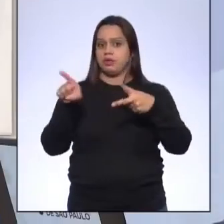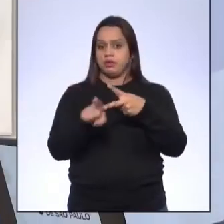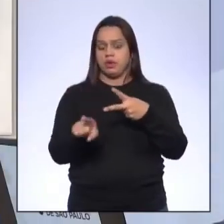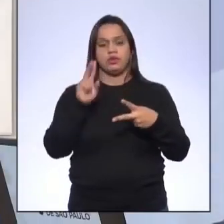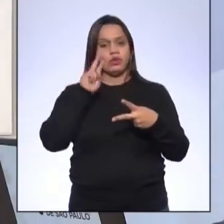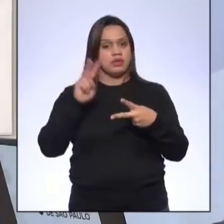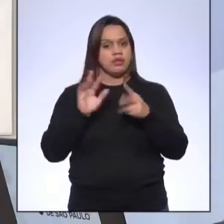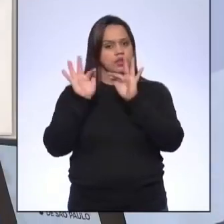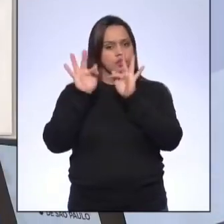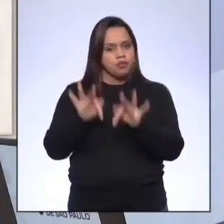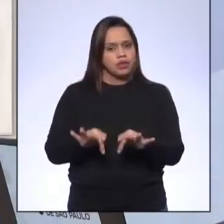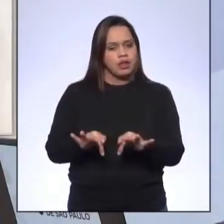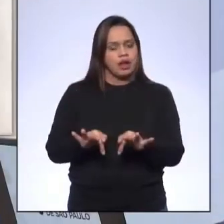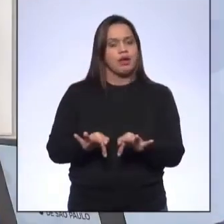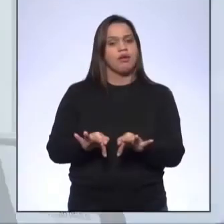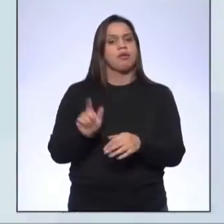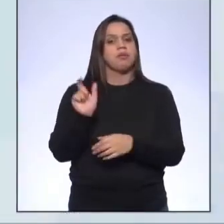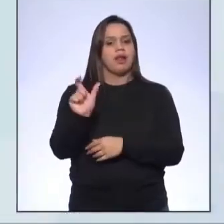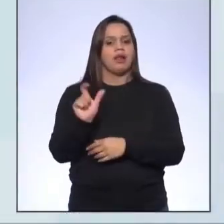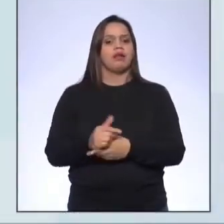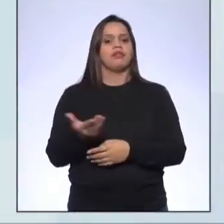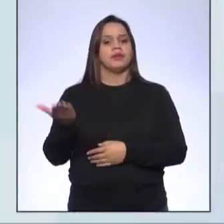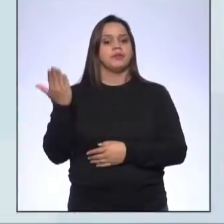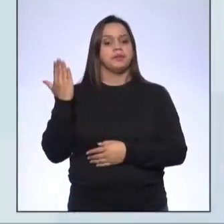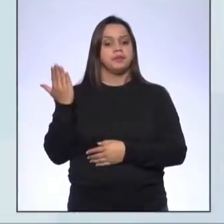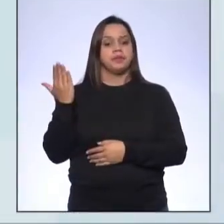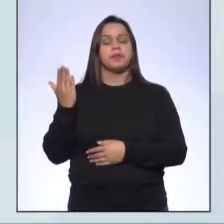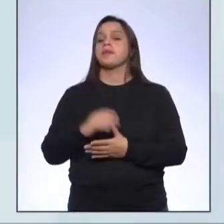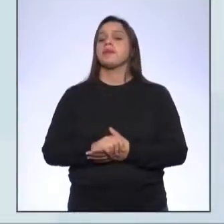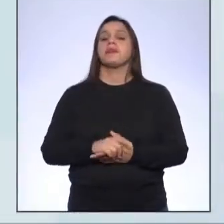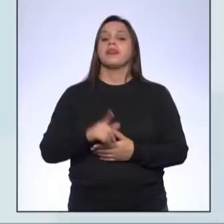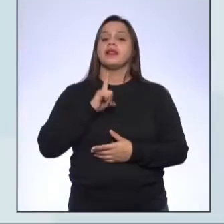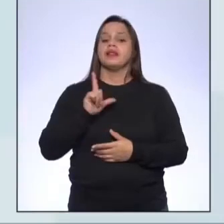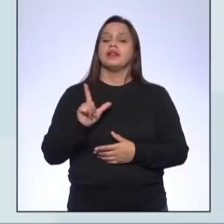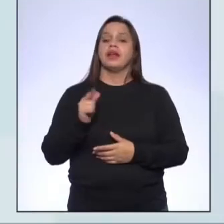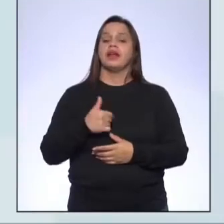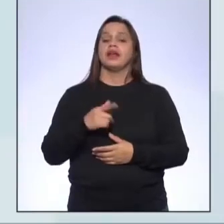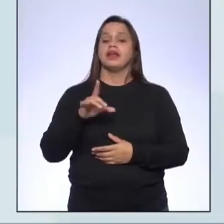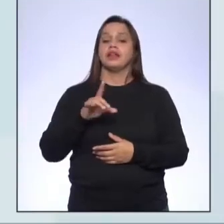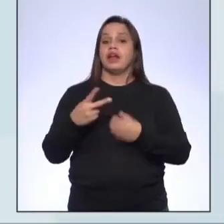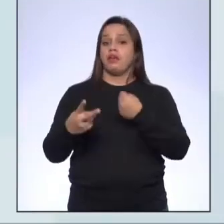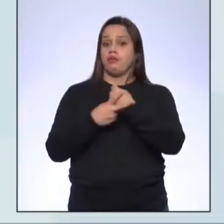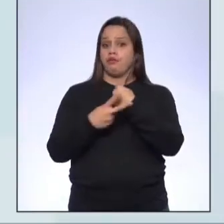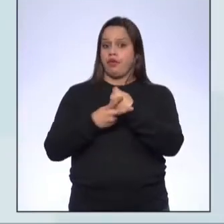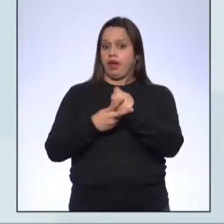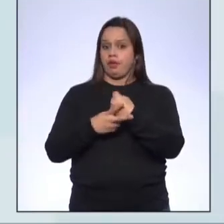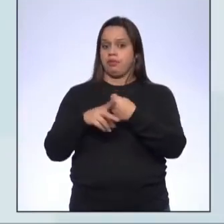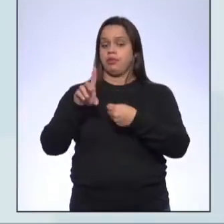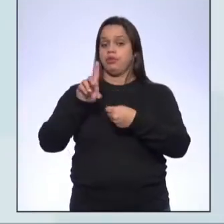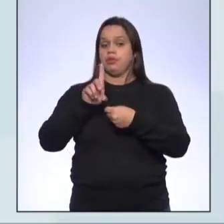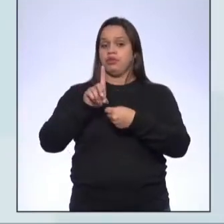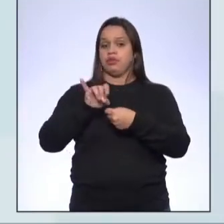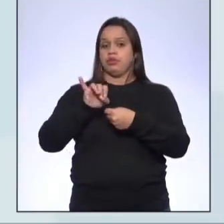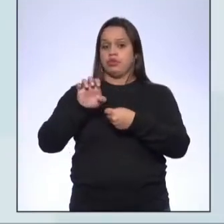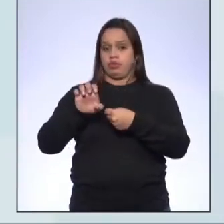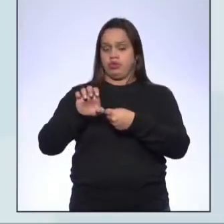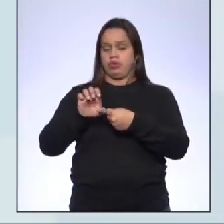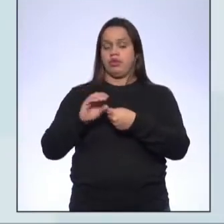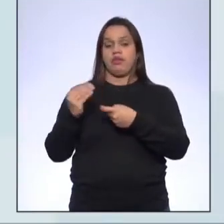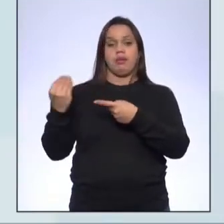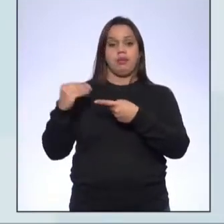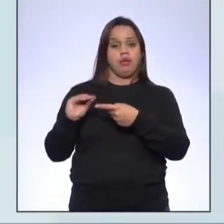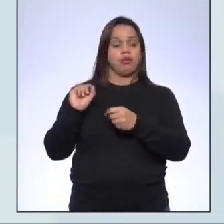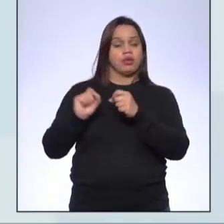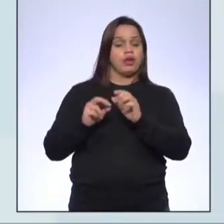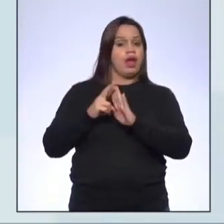da palavra, vai lá no PPT, por favor, diretor. Lá no finalzinho da frase, eu tenho um verbo. Você vai aplicar a regra do